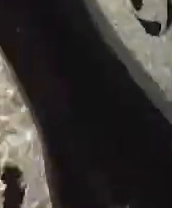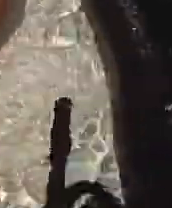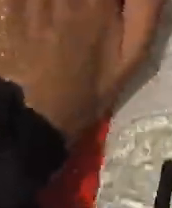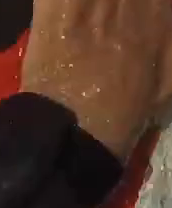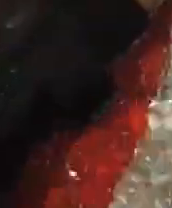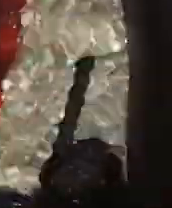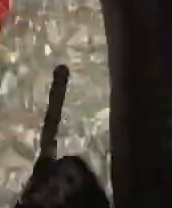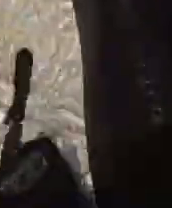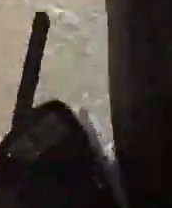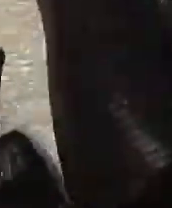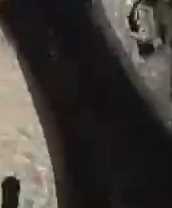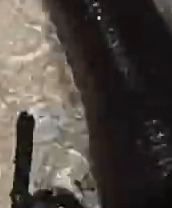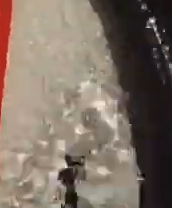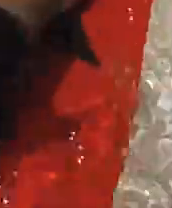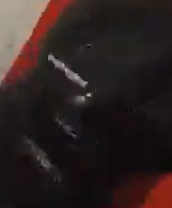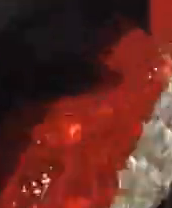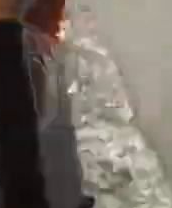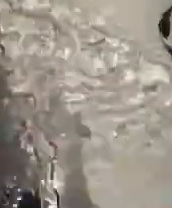de bruços.